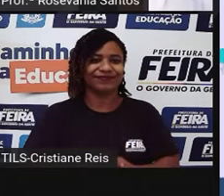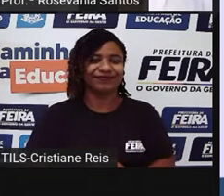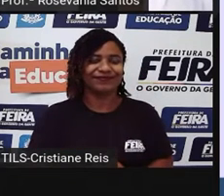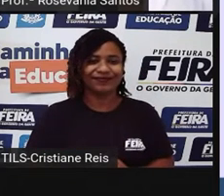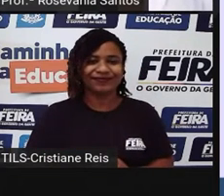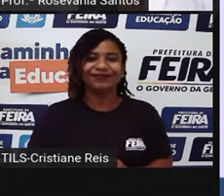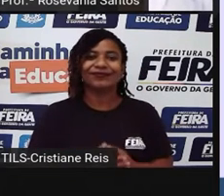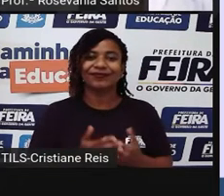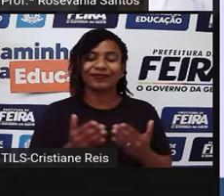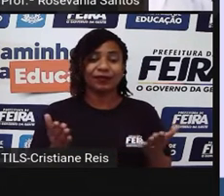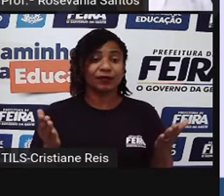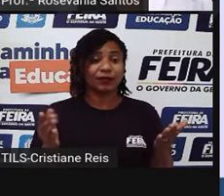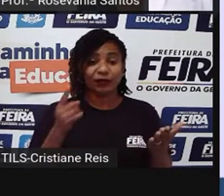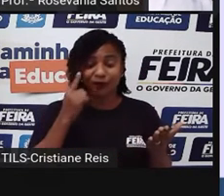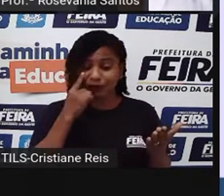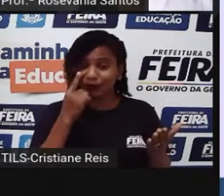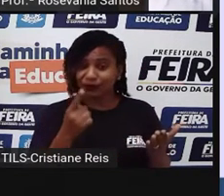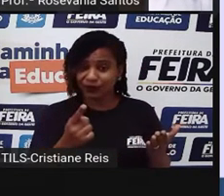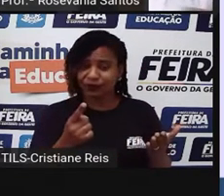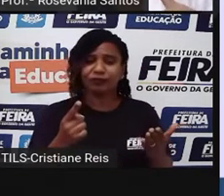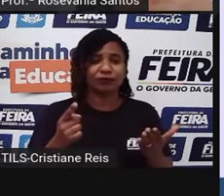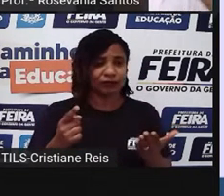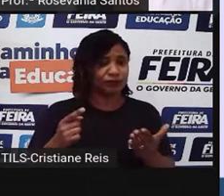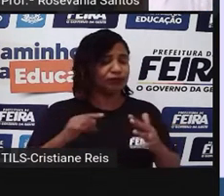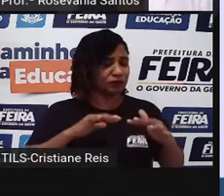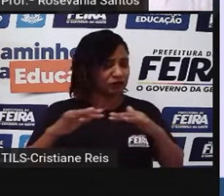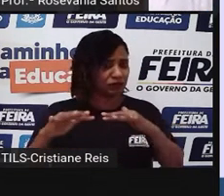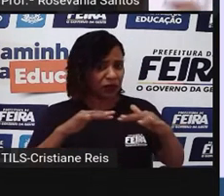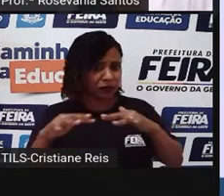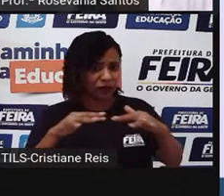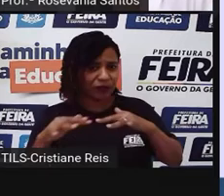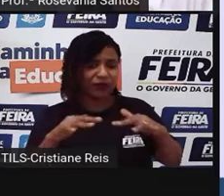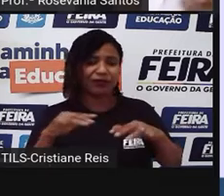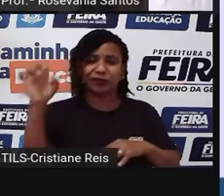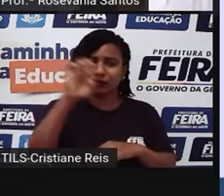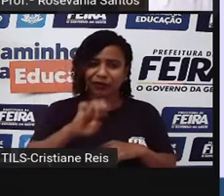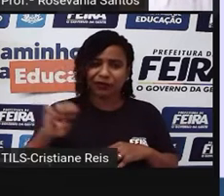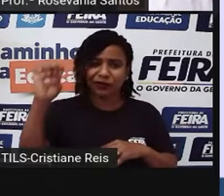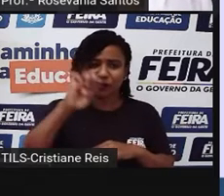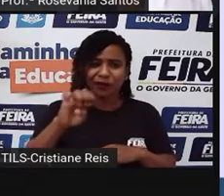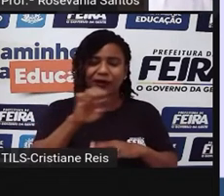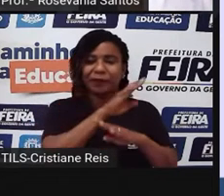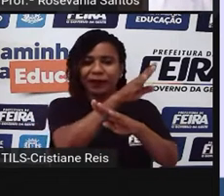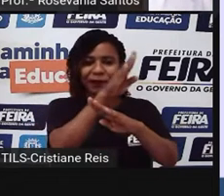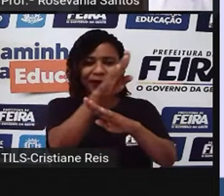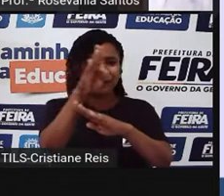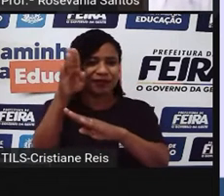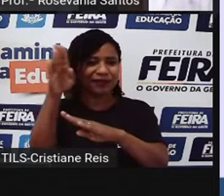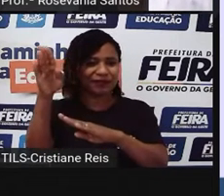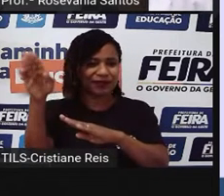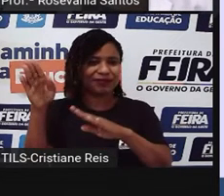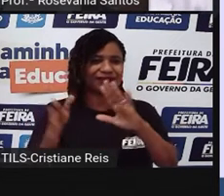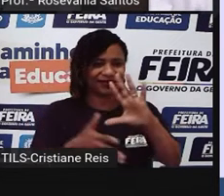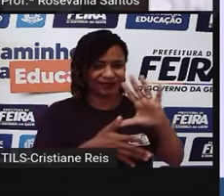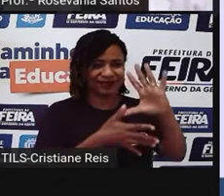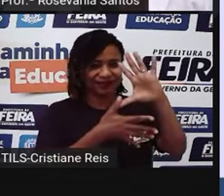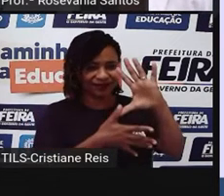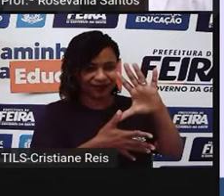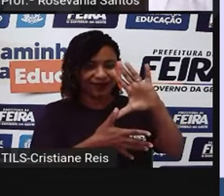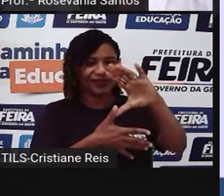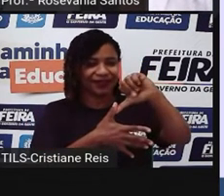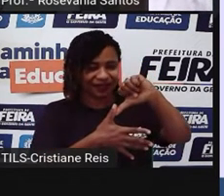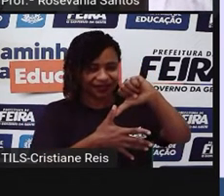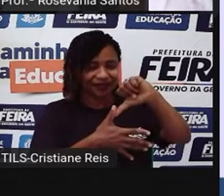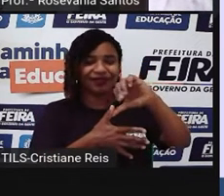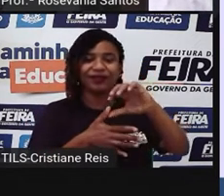isso, aí vocês perceberam que esse movimento, né, de saída de lá da Europa para a América ou para outros, ele gerou muitas